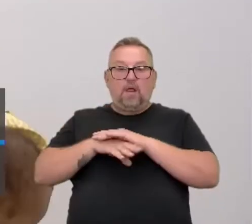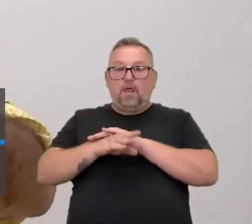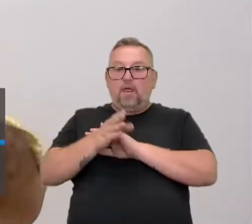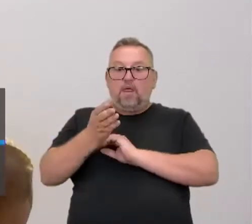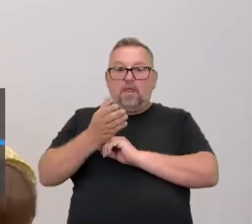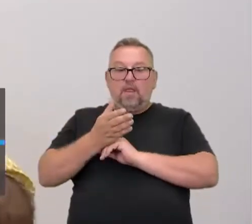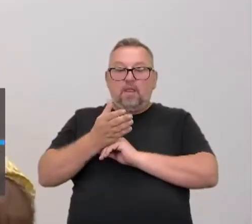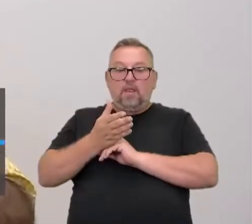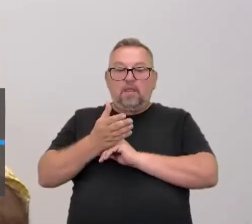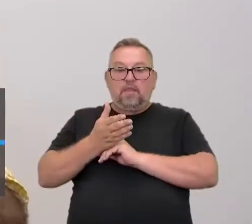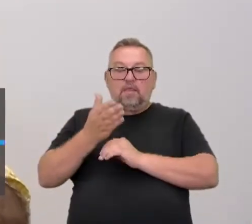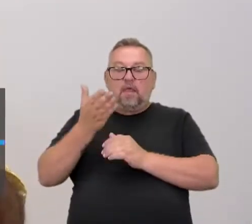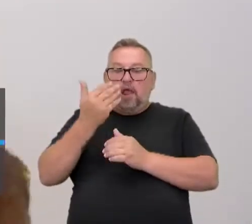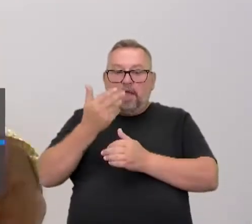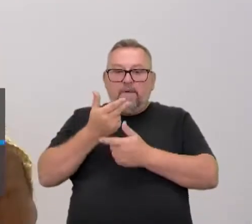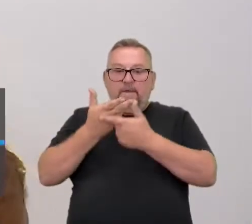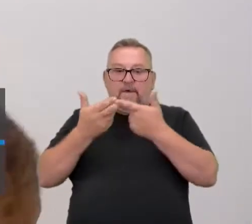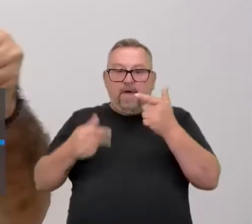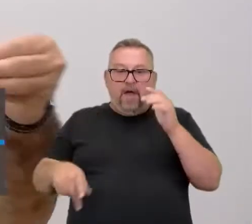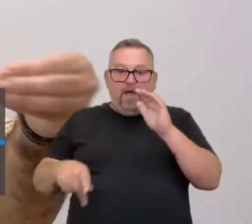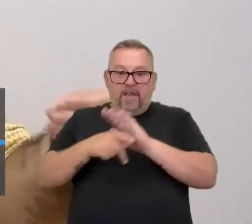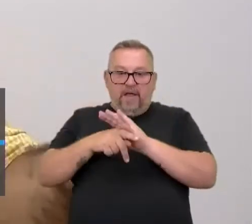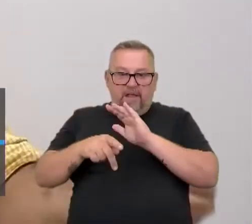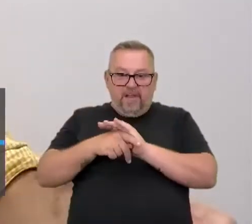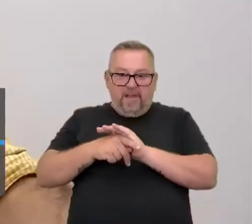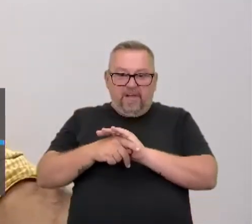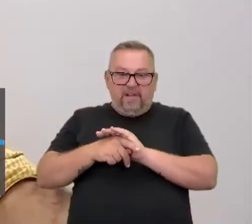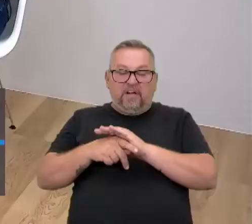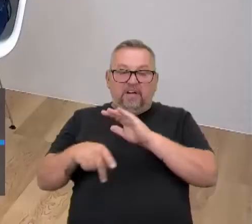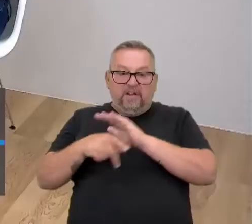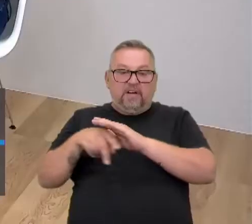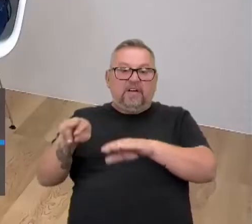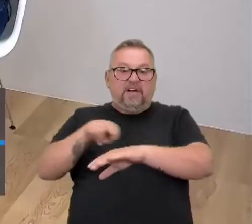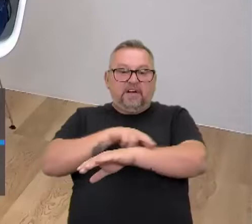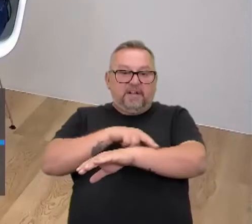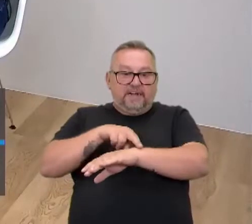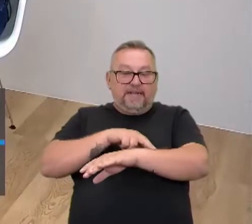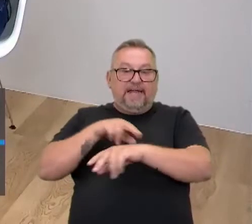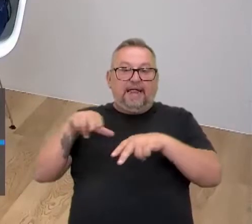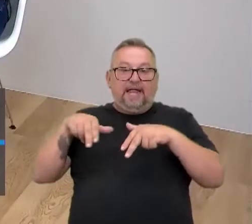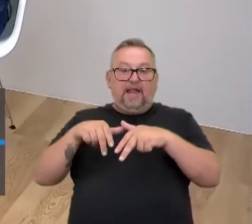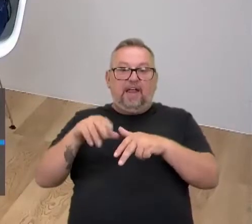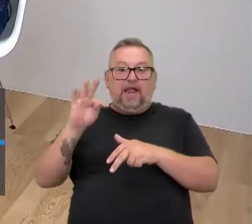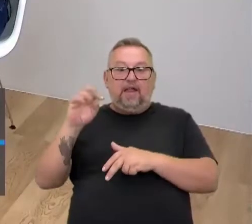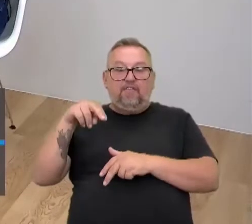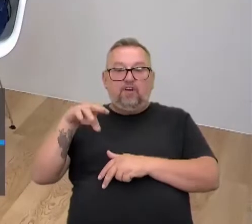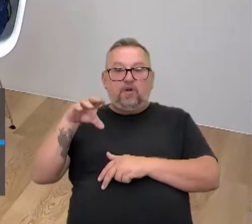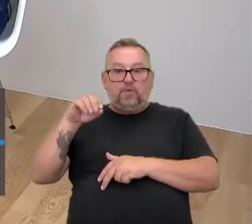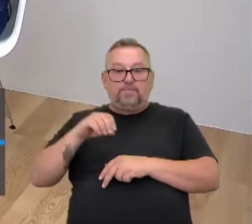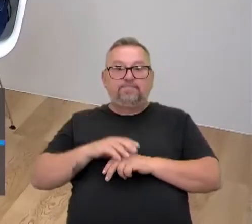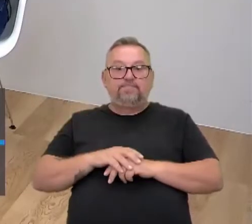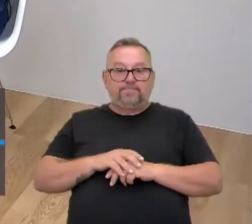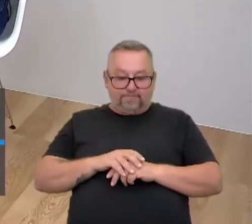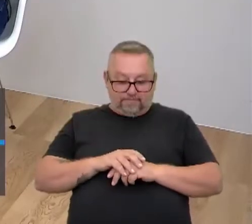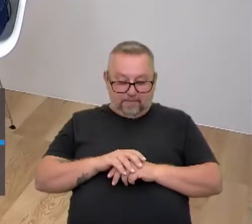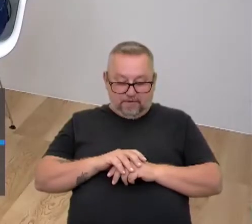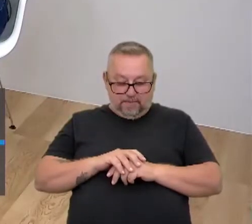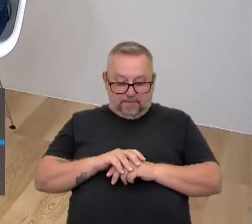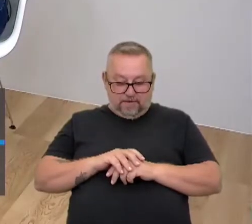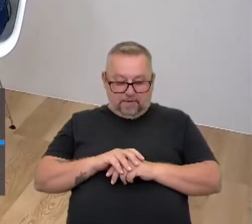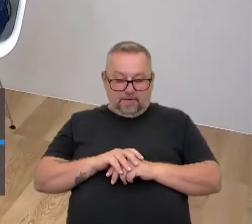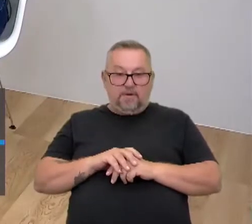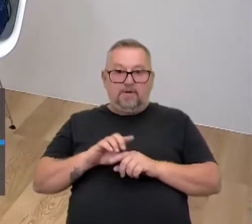consumir determinados alimentos de padrão étnico. Aquela comida mineira. Exato. Né? Aquela